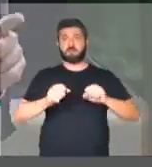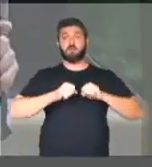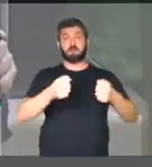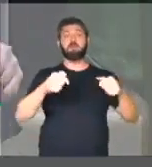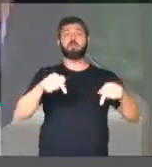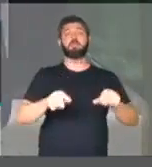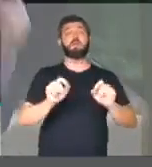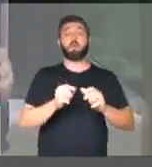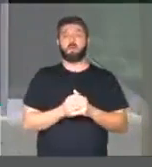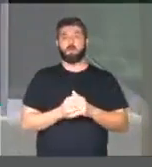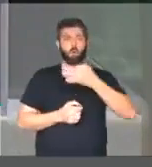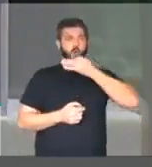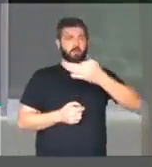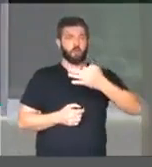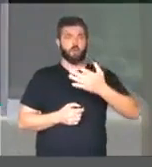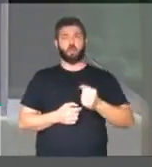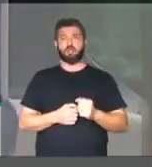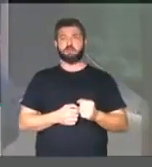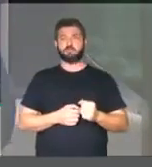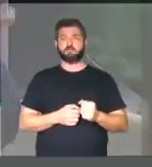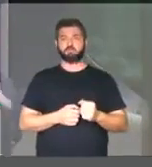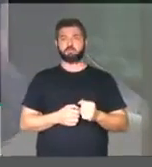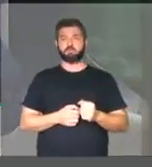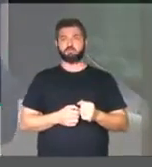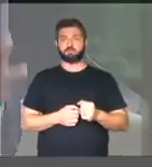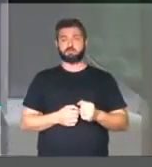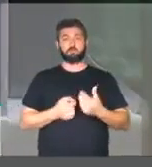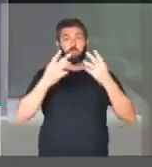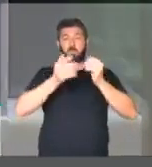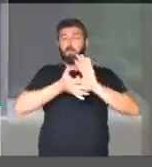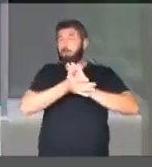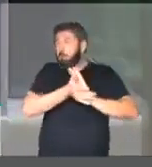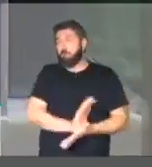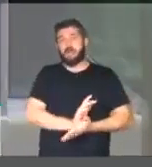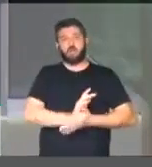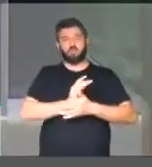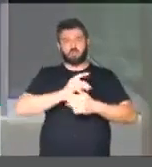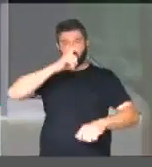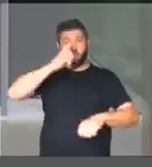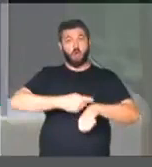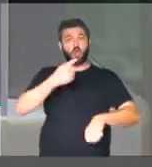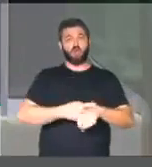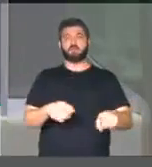defendeu aqui posições carregadas de preconceito e de ignorância